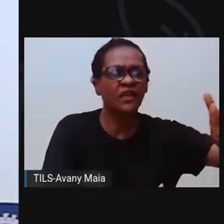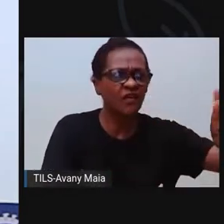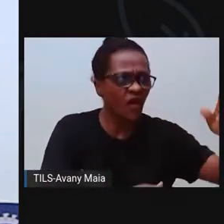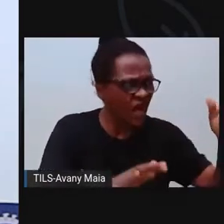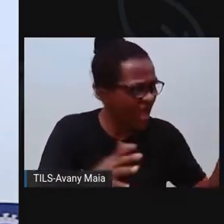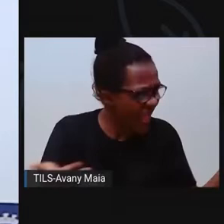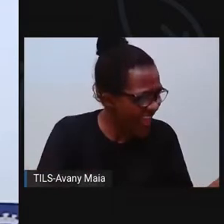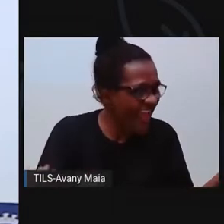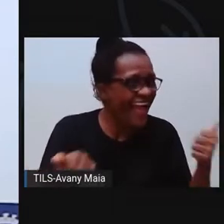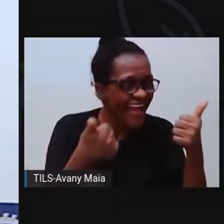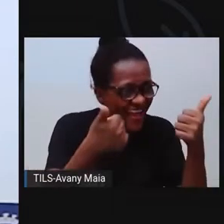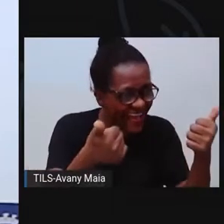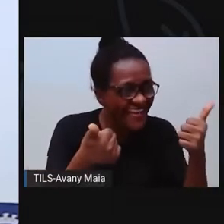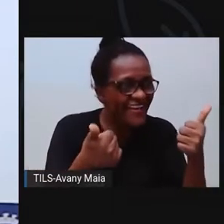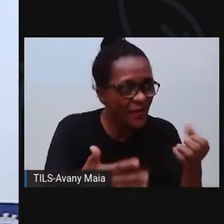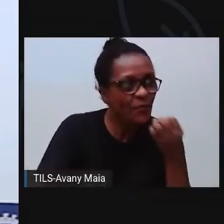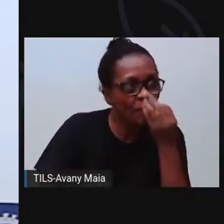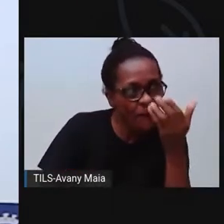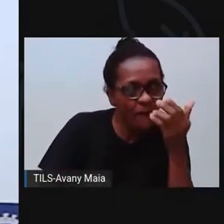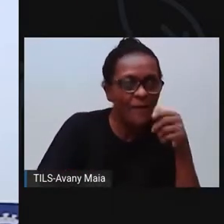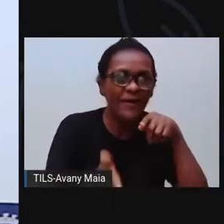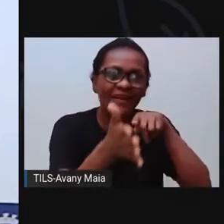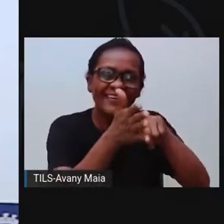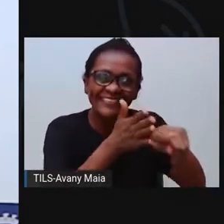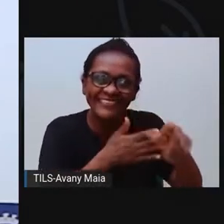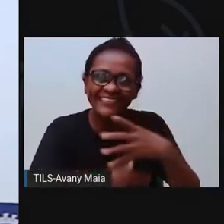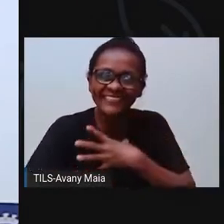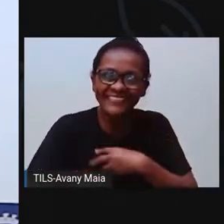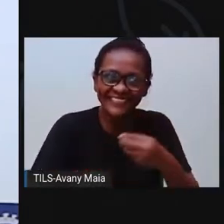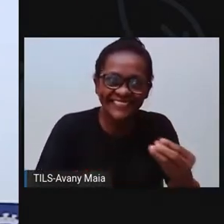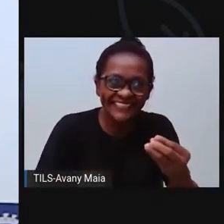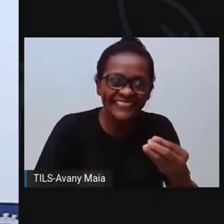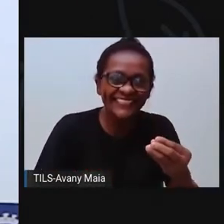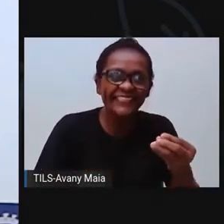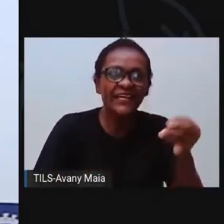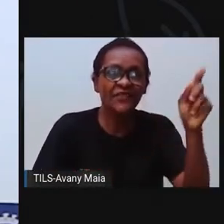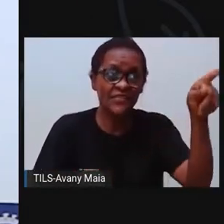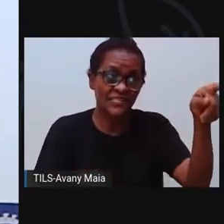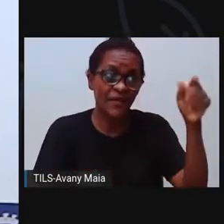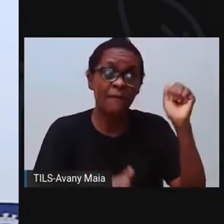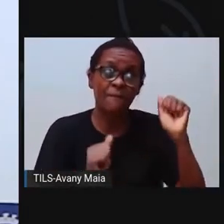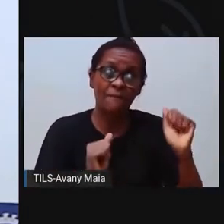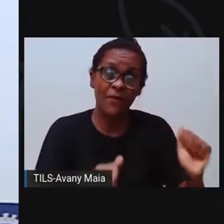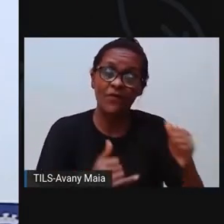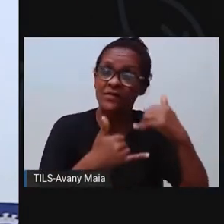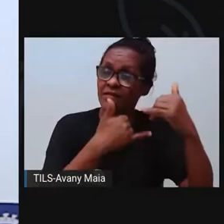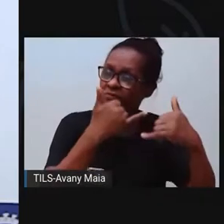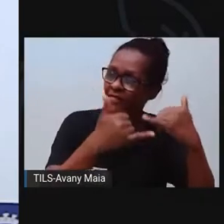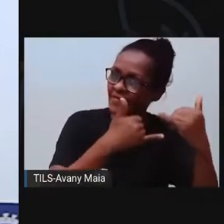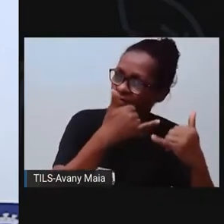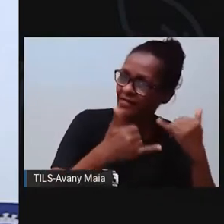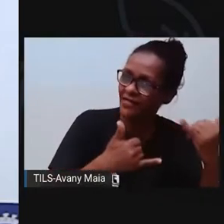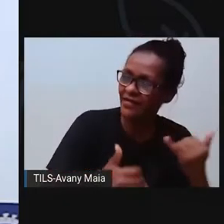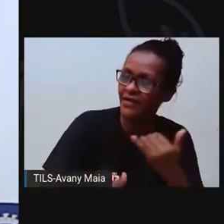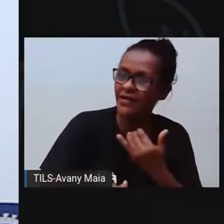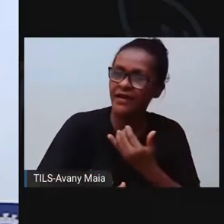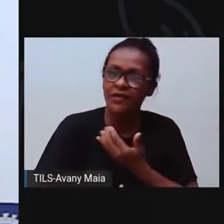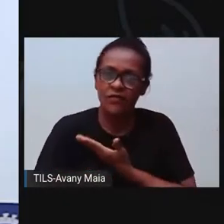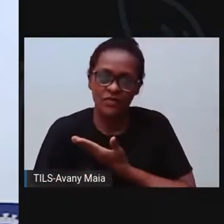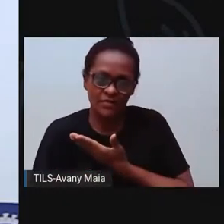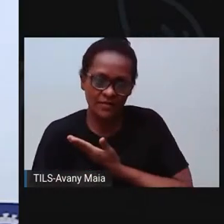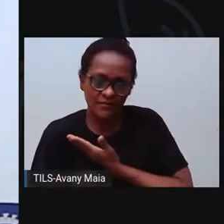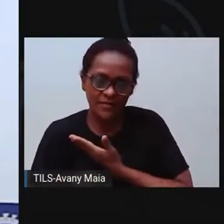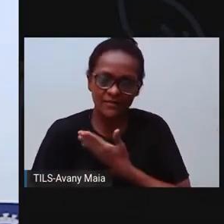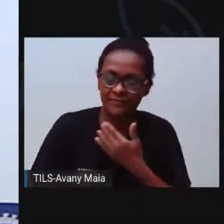em movimento. Às vezes, brincar com os amigos ou dançar